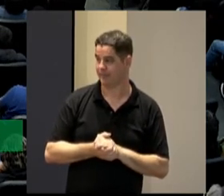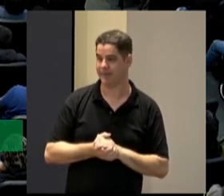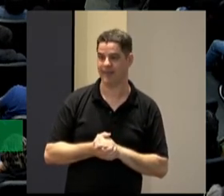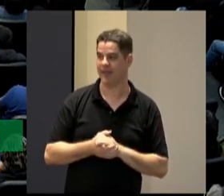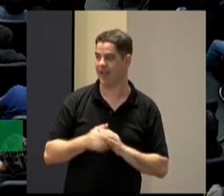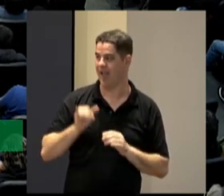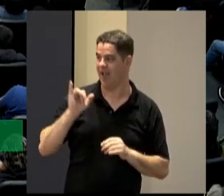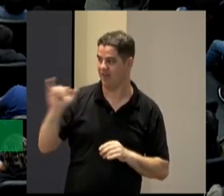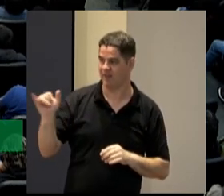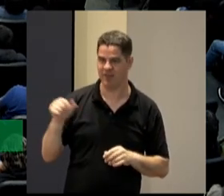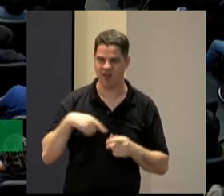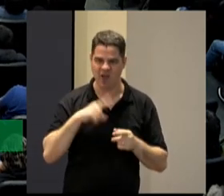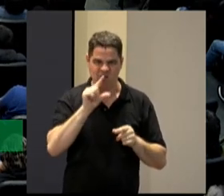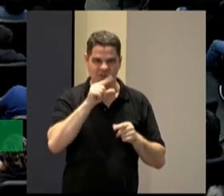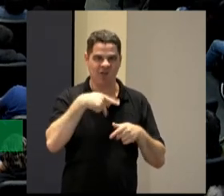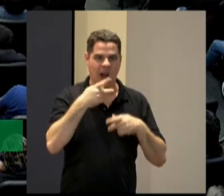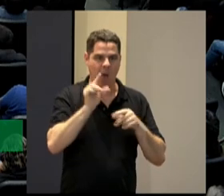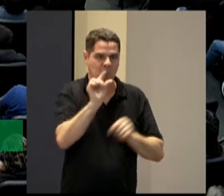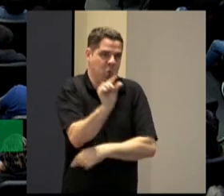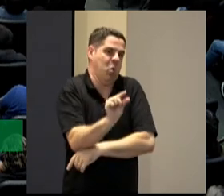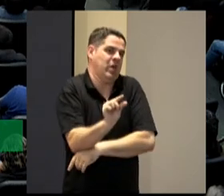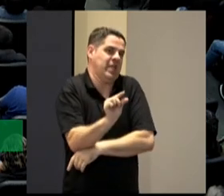Aquela que diz que vai falar pouquinho.